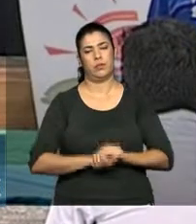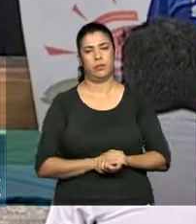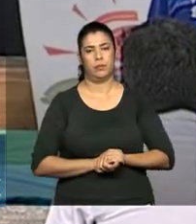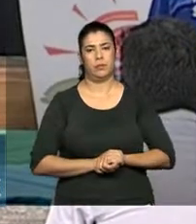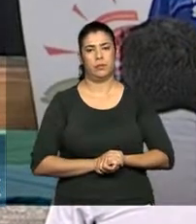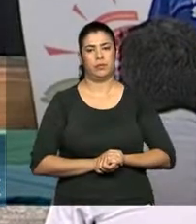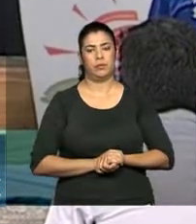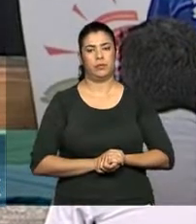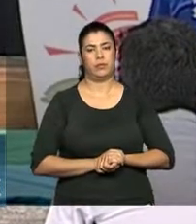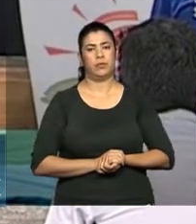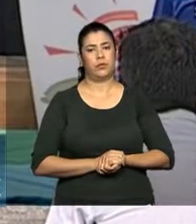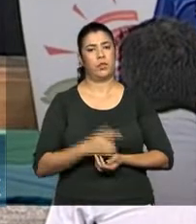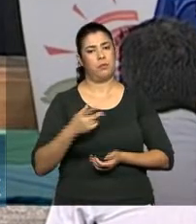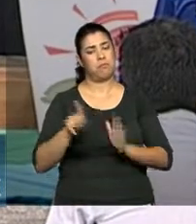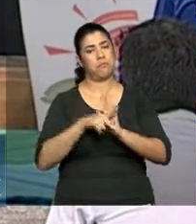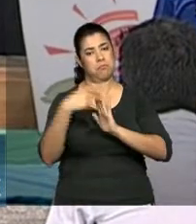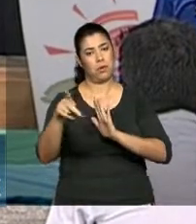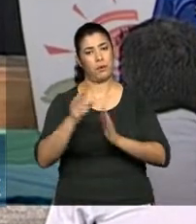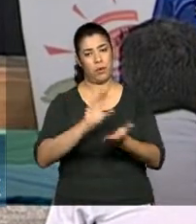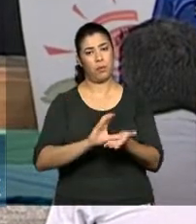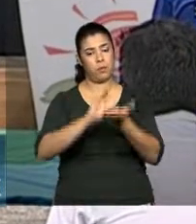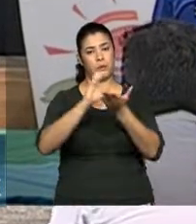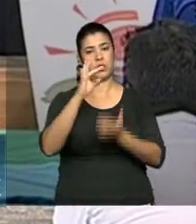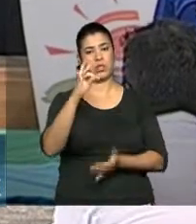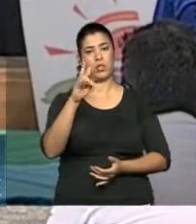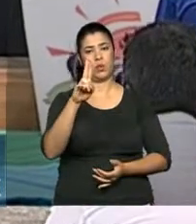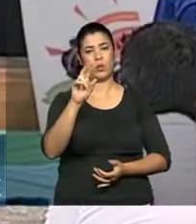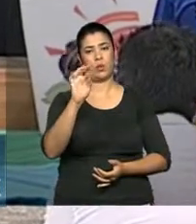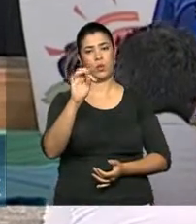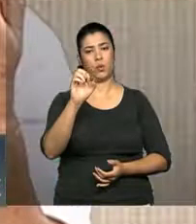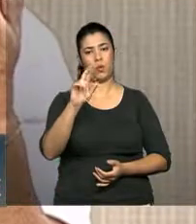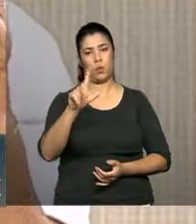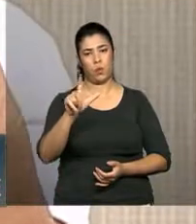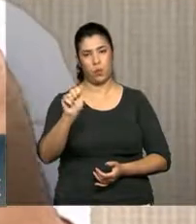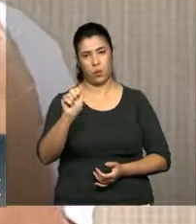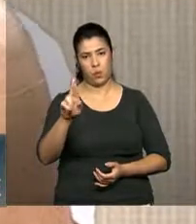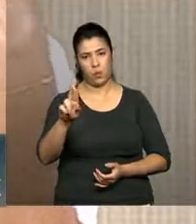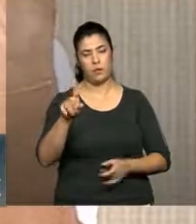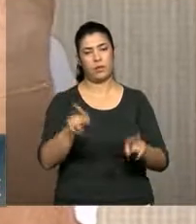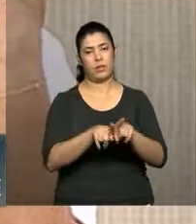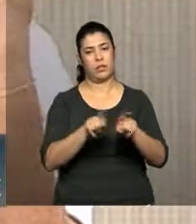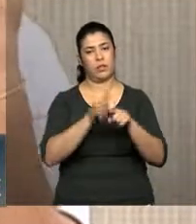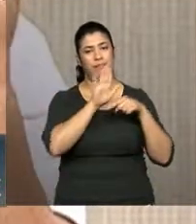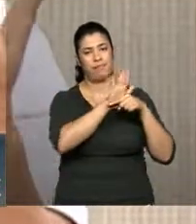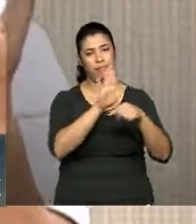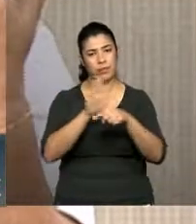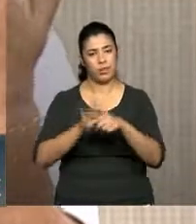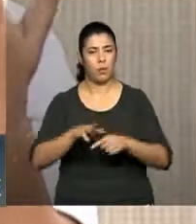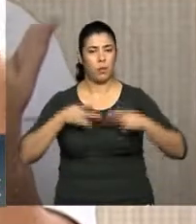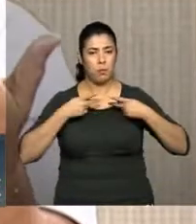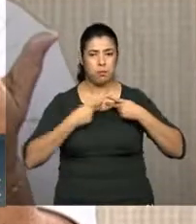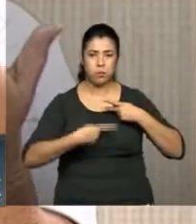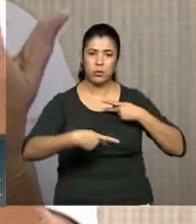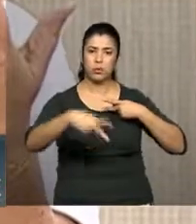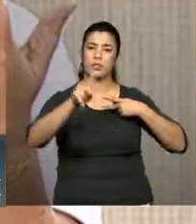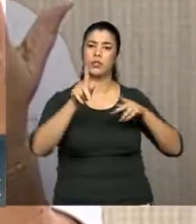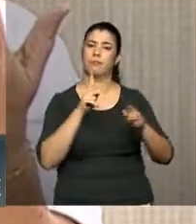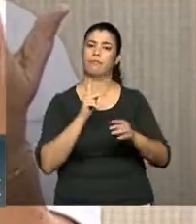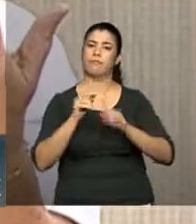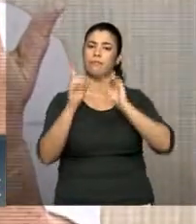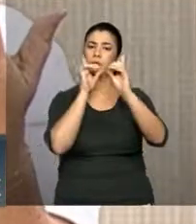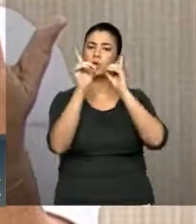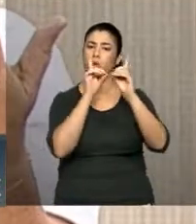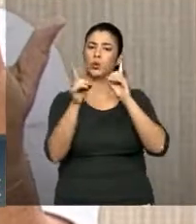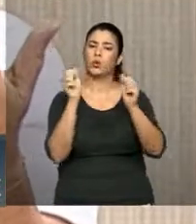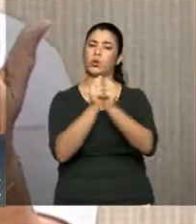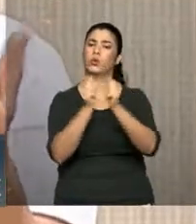para os nossos conselheiros tutelares o que vai também ajudar todo o processo de debate com a sociedade que